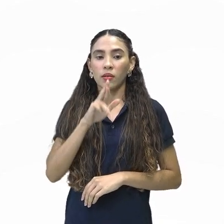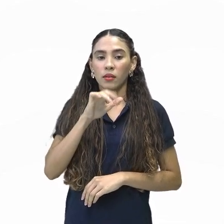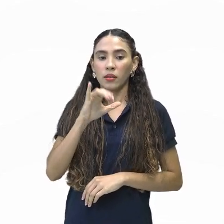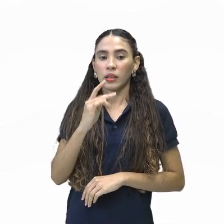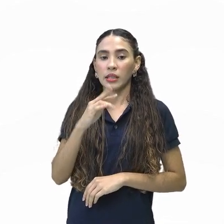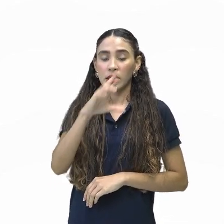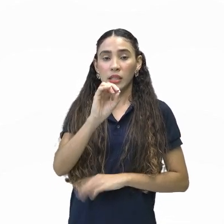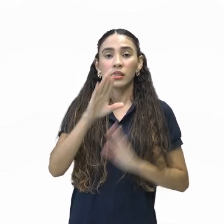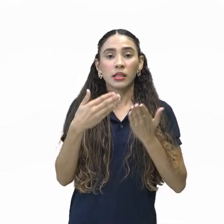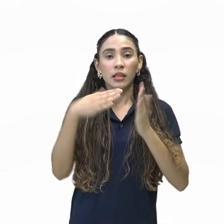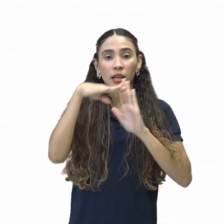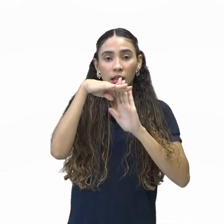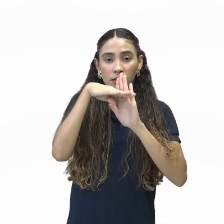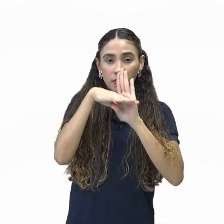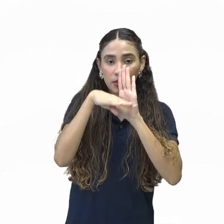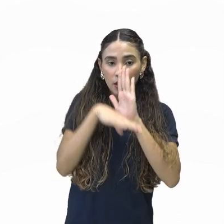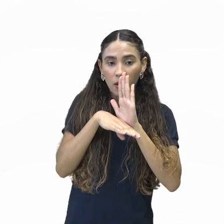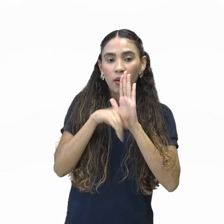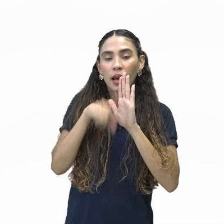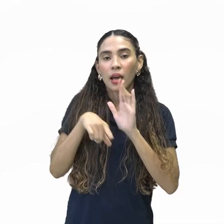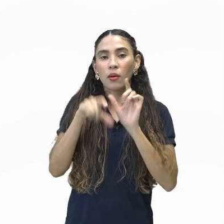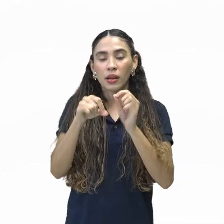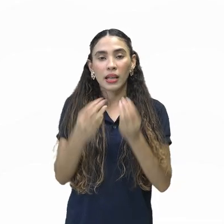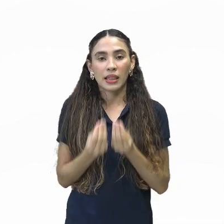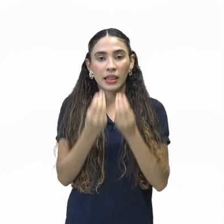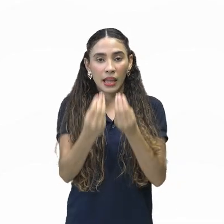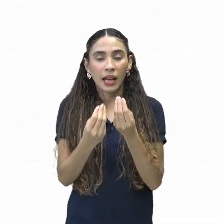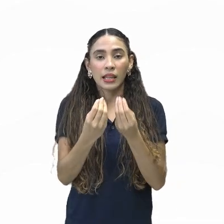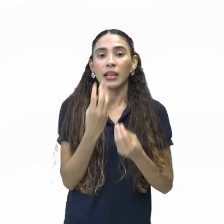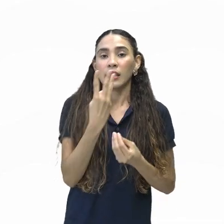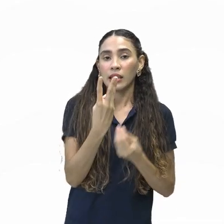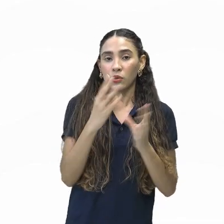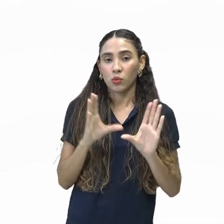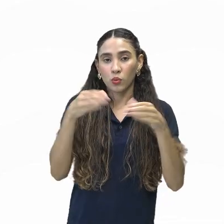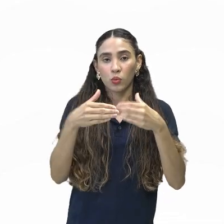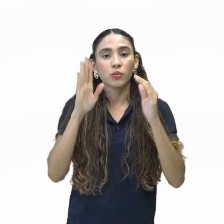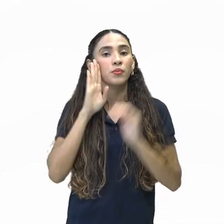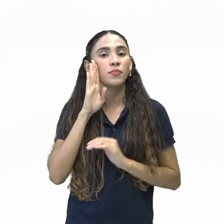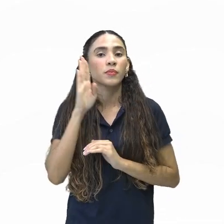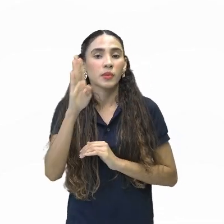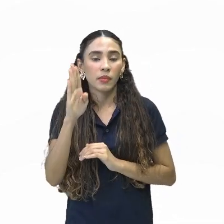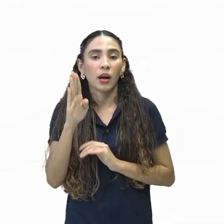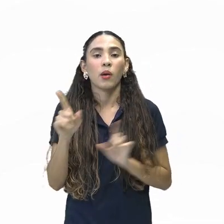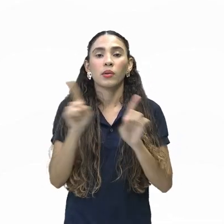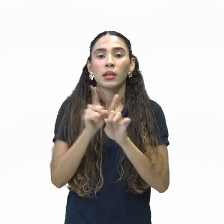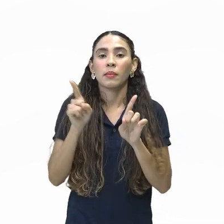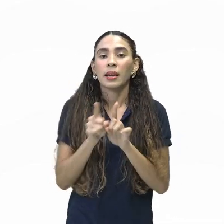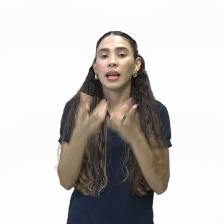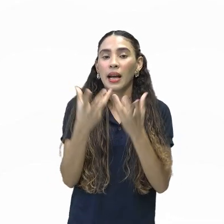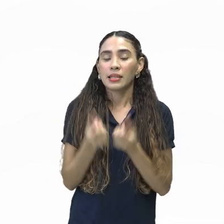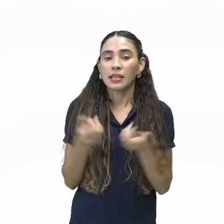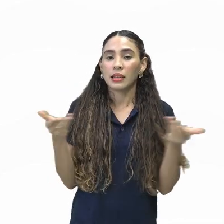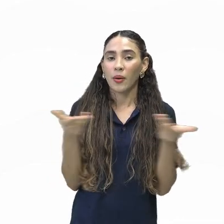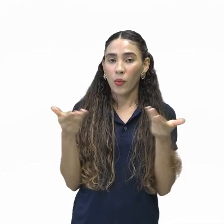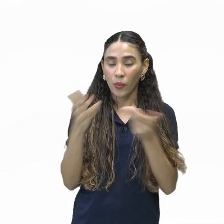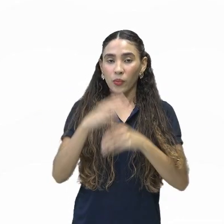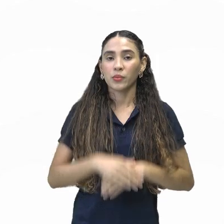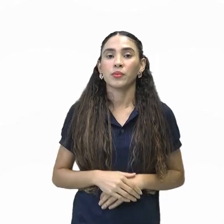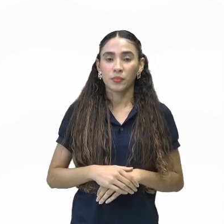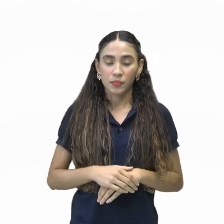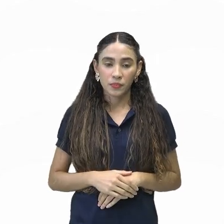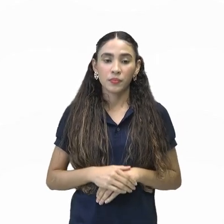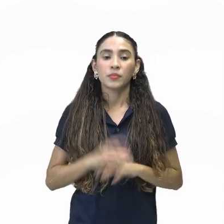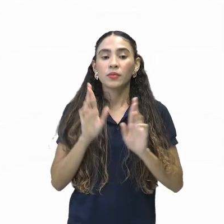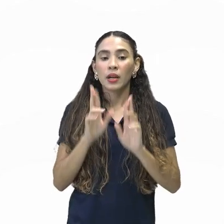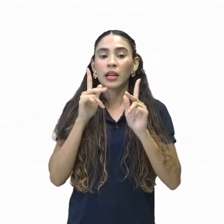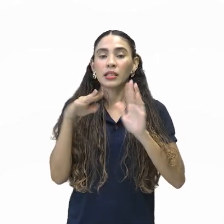A classificação ela é dada em 3 domínios e ela é aceita atualmente, né, contrapondo